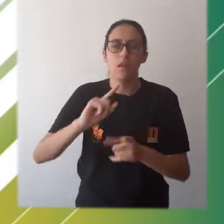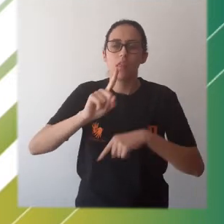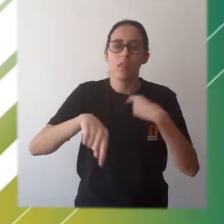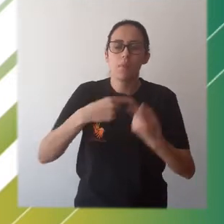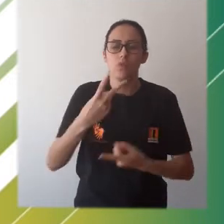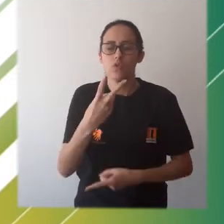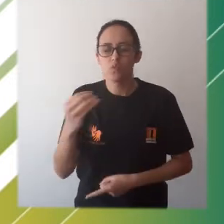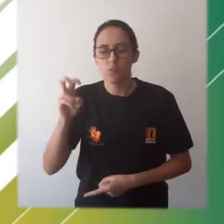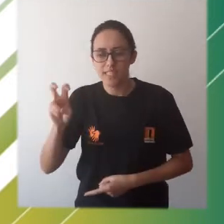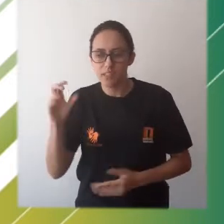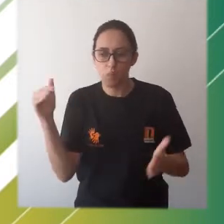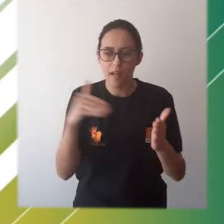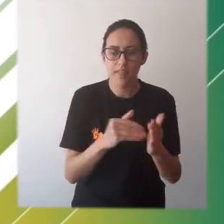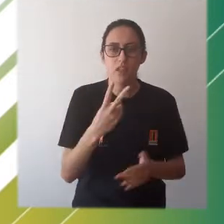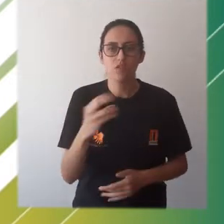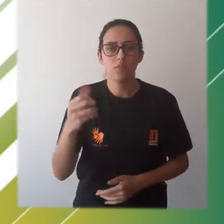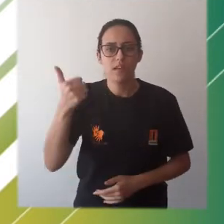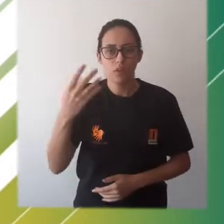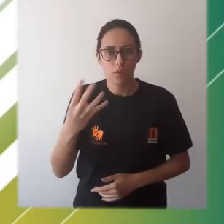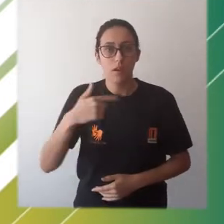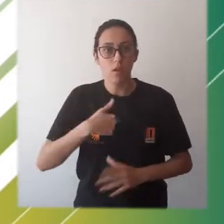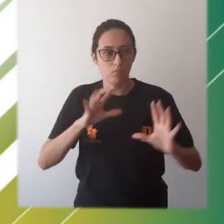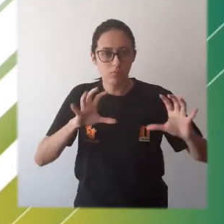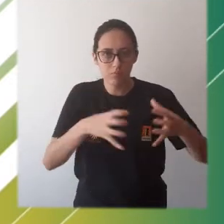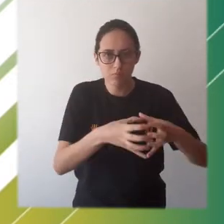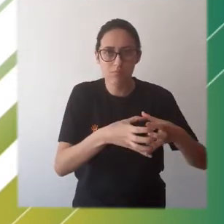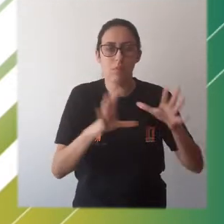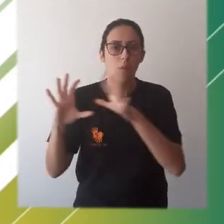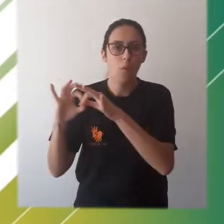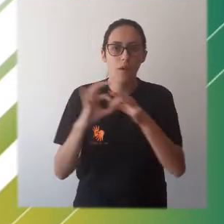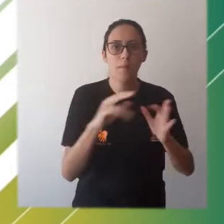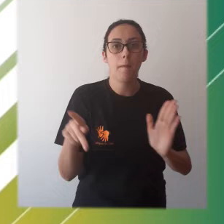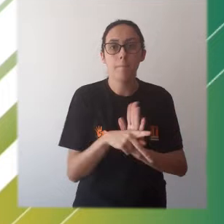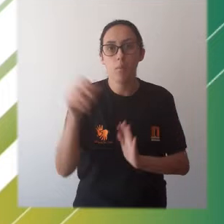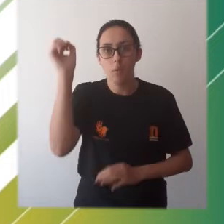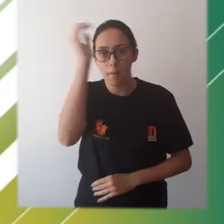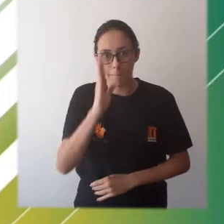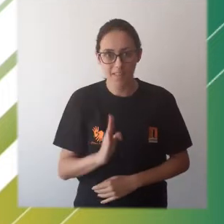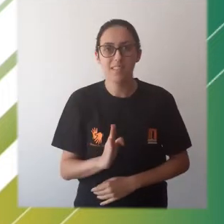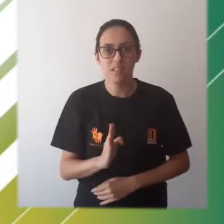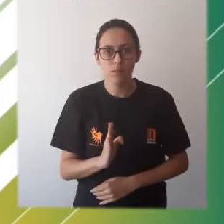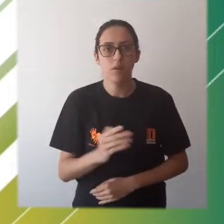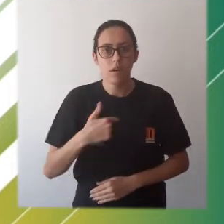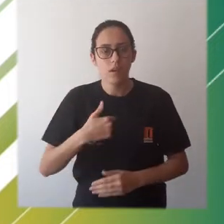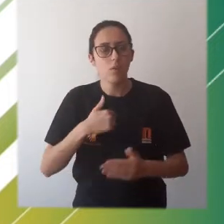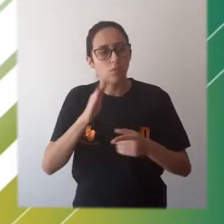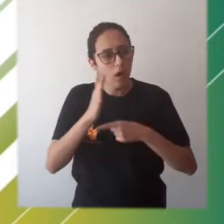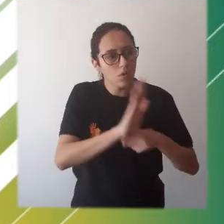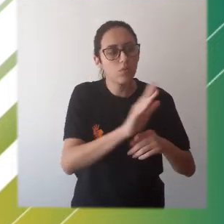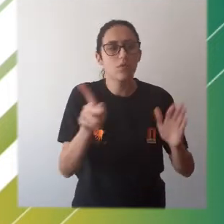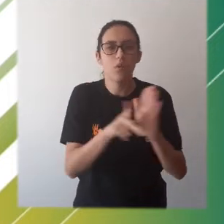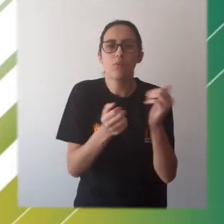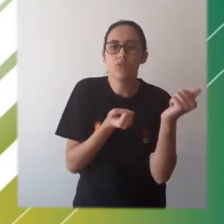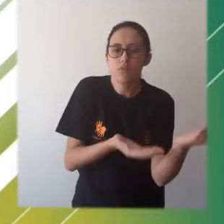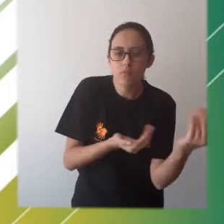De 2005 a 2014 eu estive no Comitê Olímpico do Brasil, atuando na área